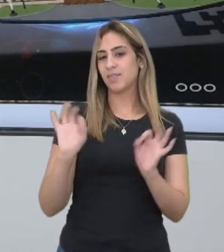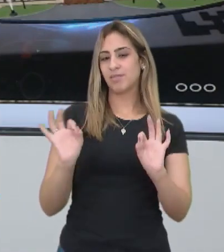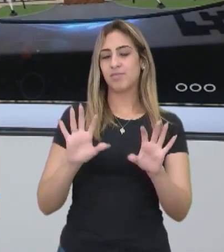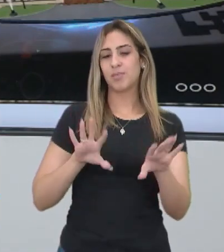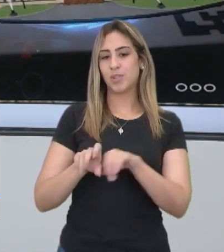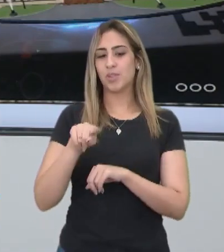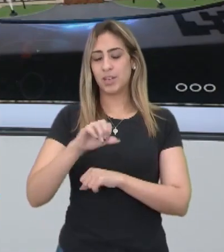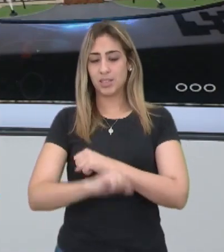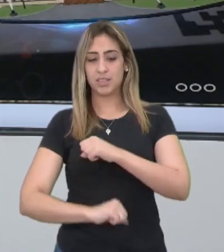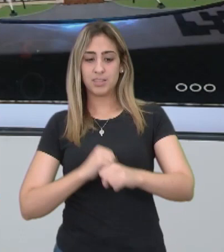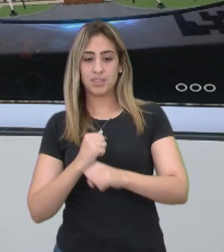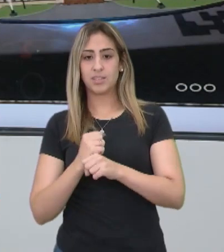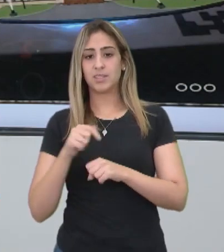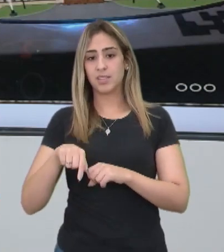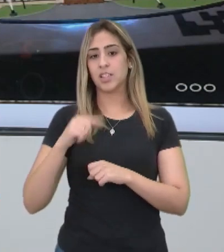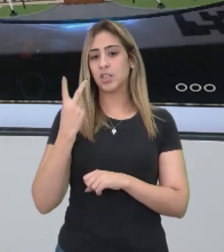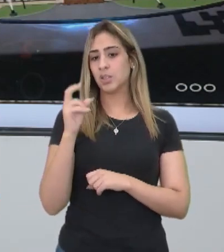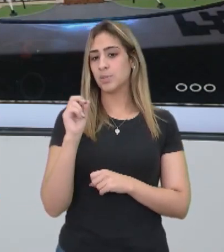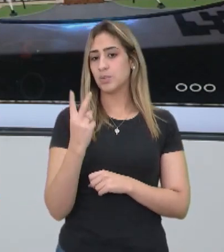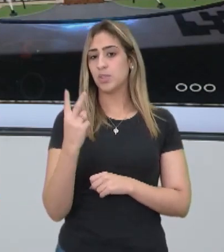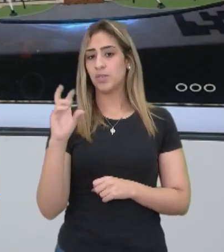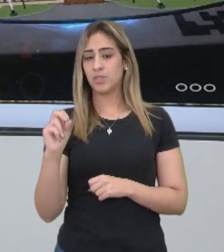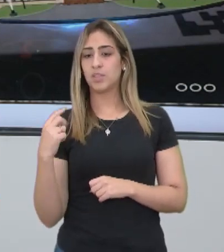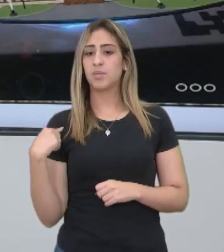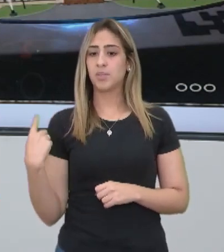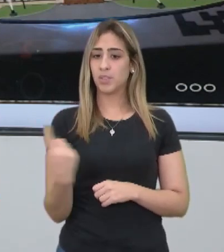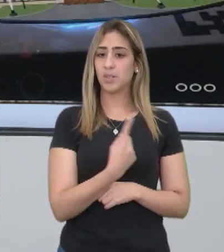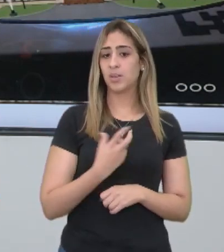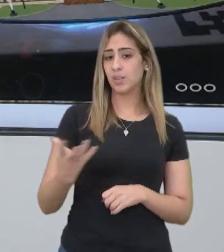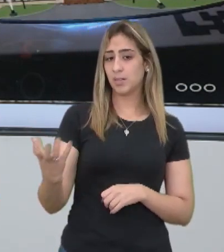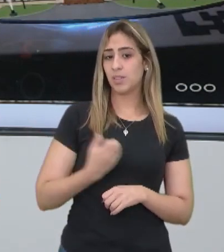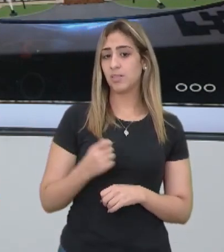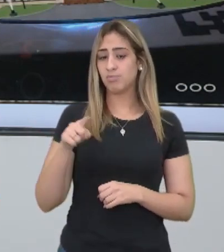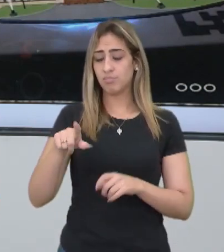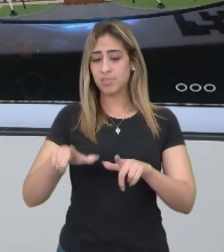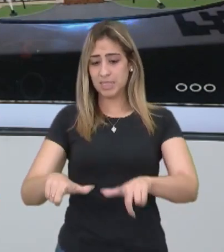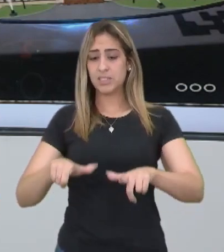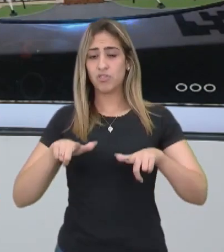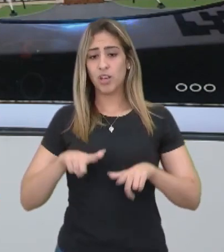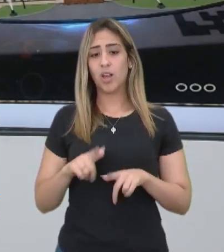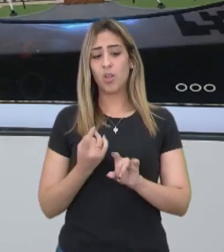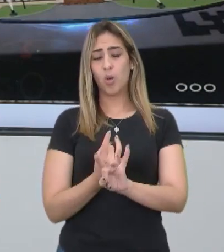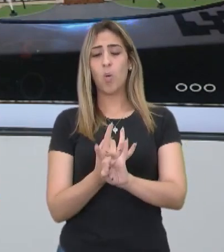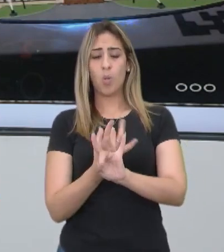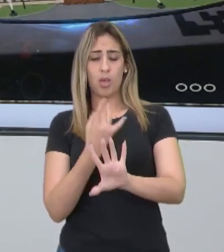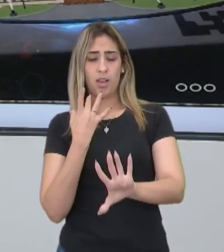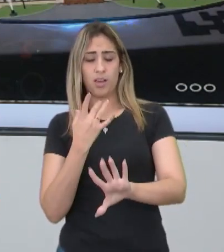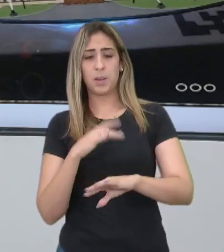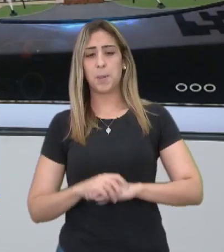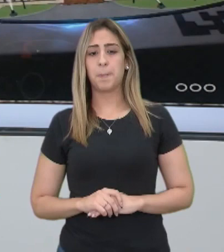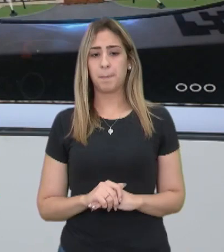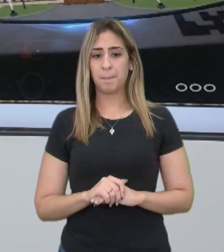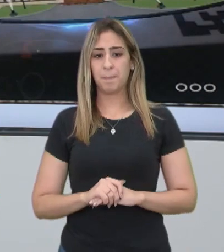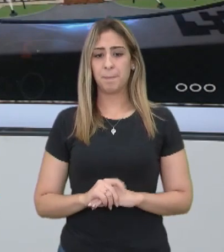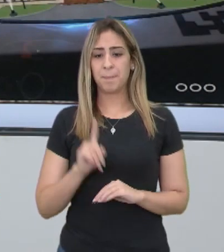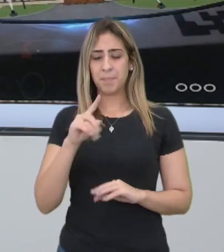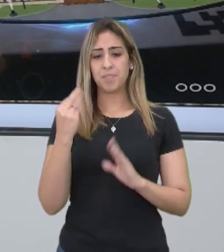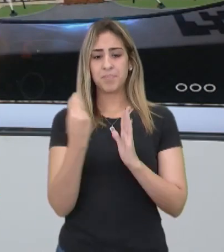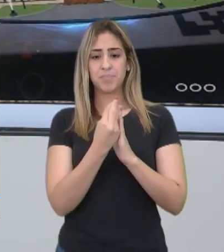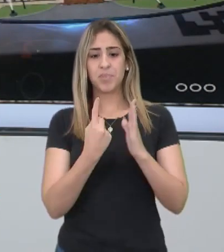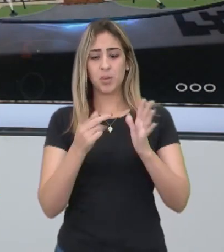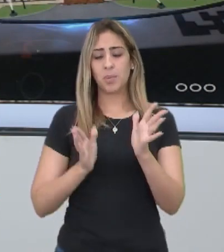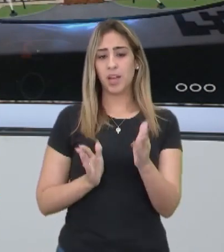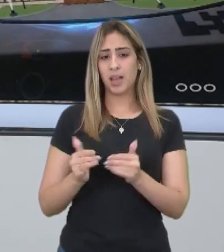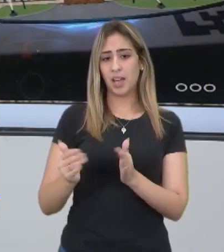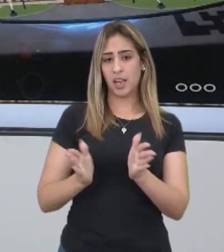aquele ano, no caso 2020, e nós recebemos o certificado online, que foi, na verdade, vem numa